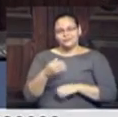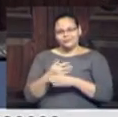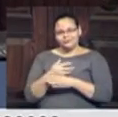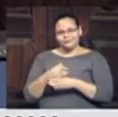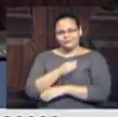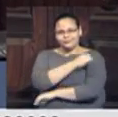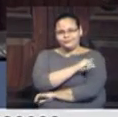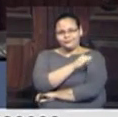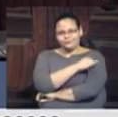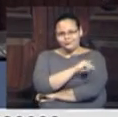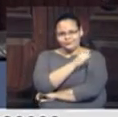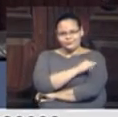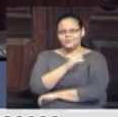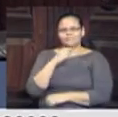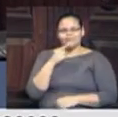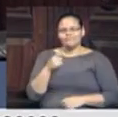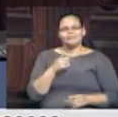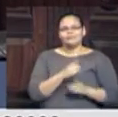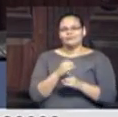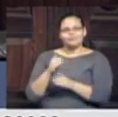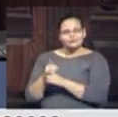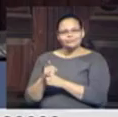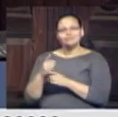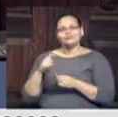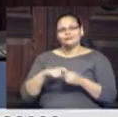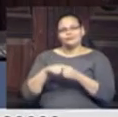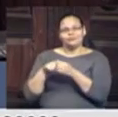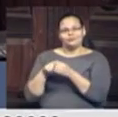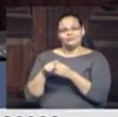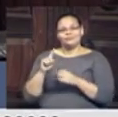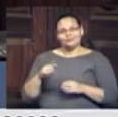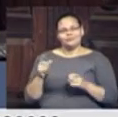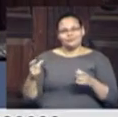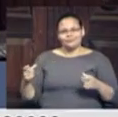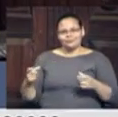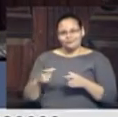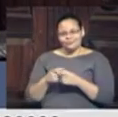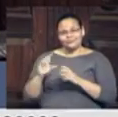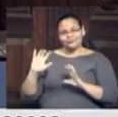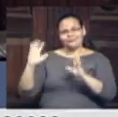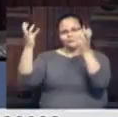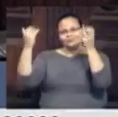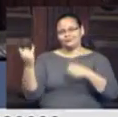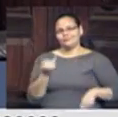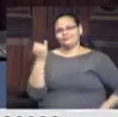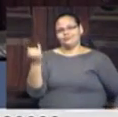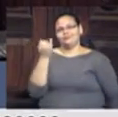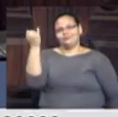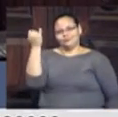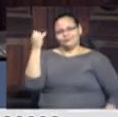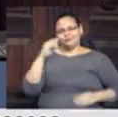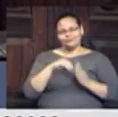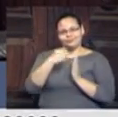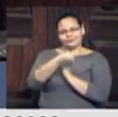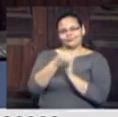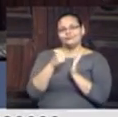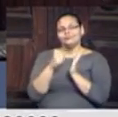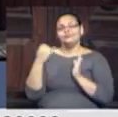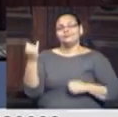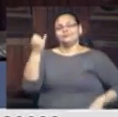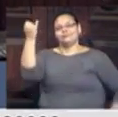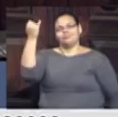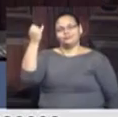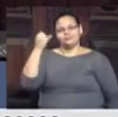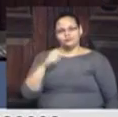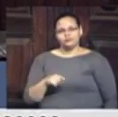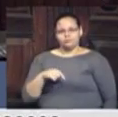não buscou os parceiros necessários, e isso pode gerar um esvaziamento de uma festa importante no nosso calendário. Será